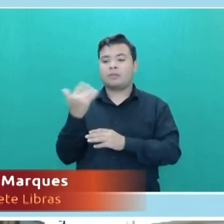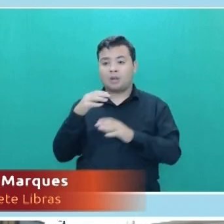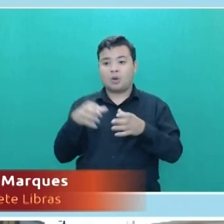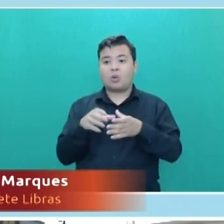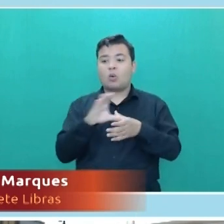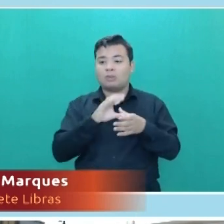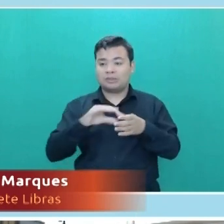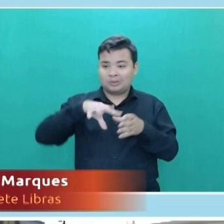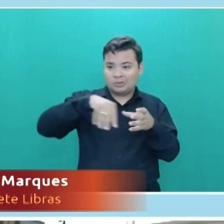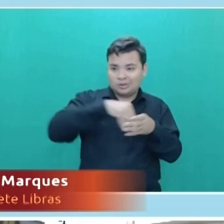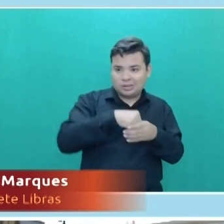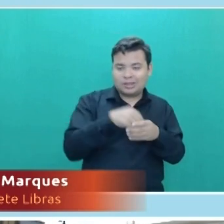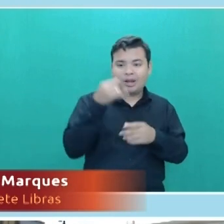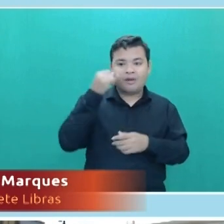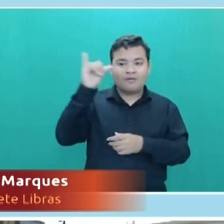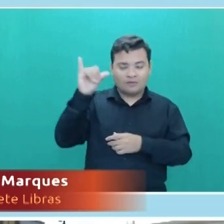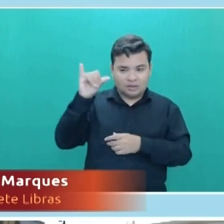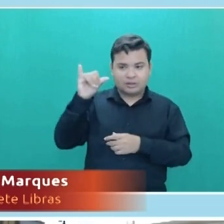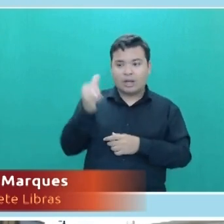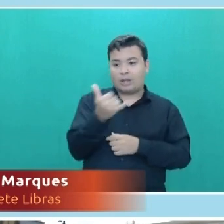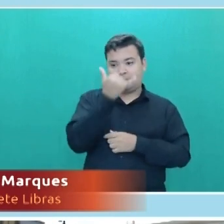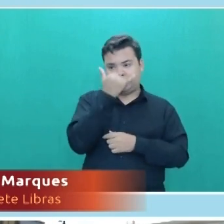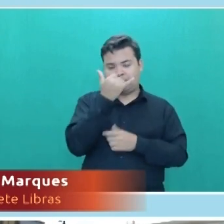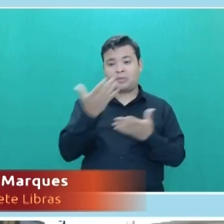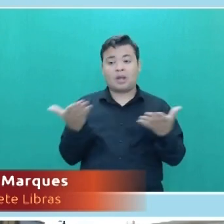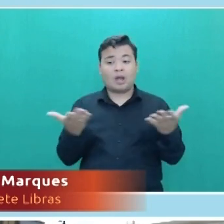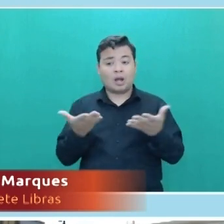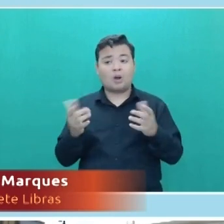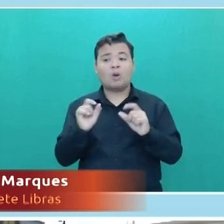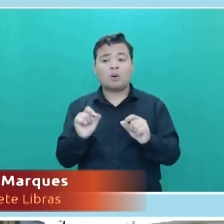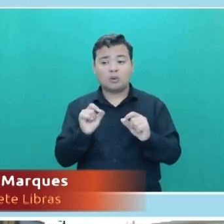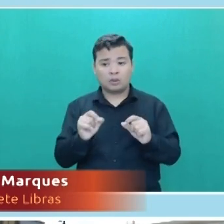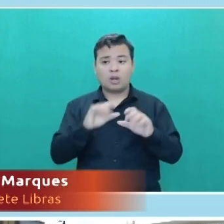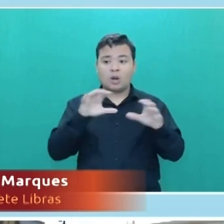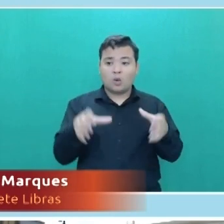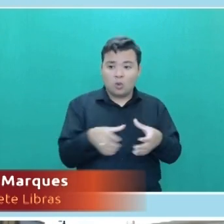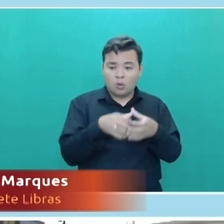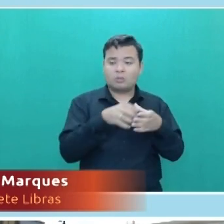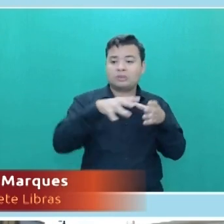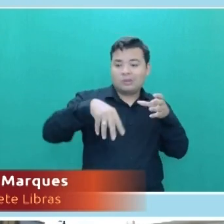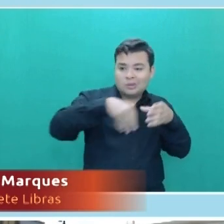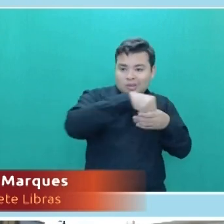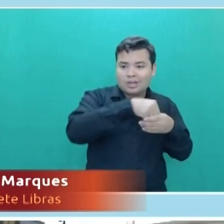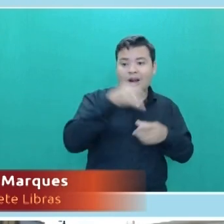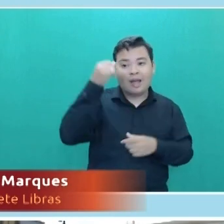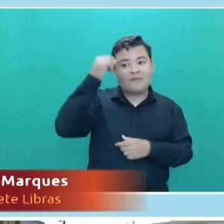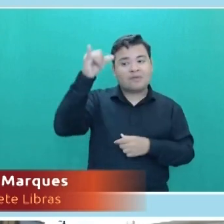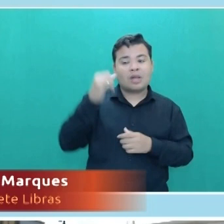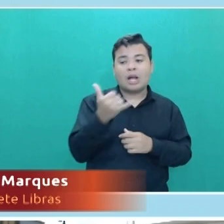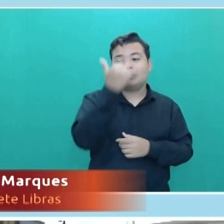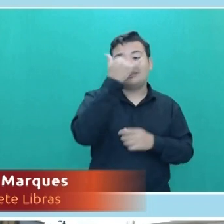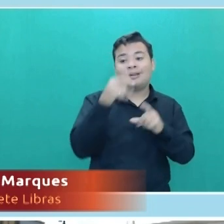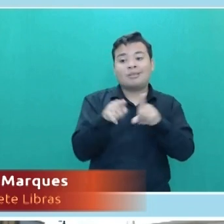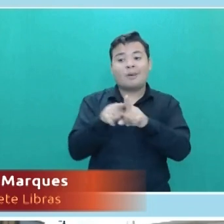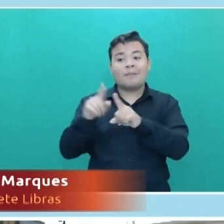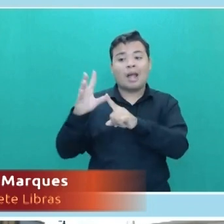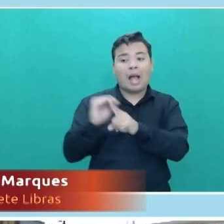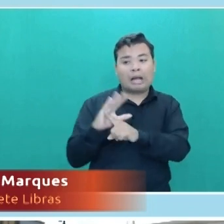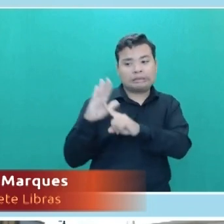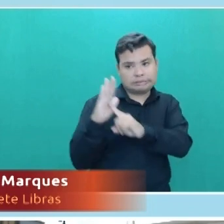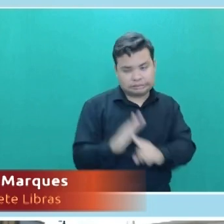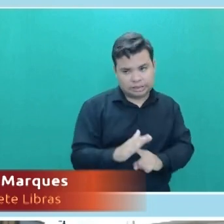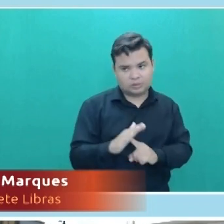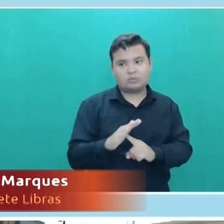Acidente, agora ela passa a se chamar Comissão Interna de Prevenção a Acidente e Assédio. E assim, caso o